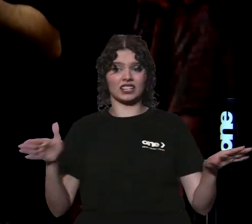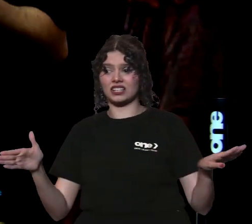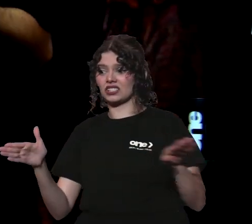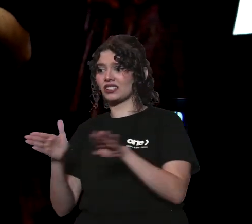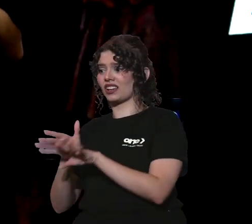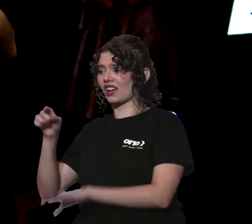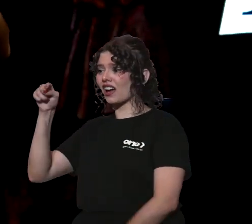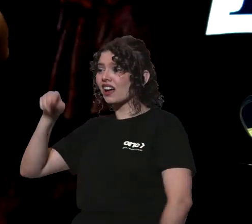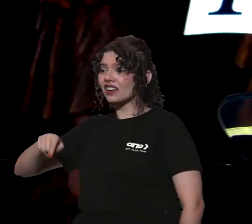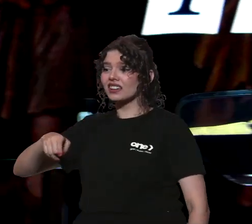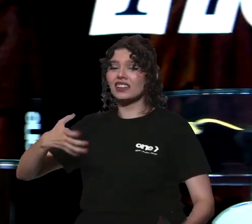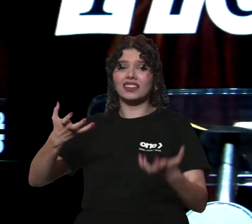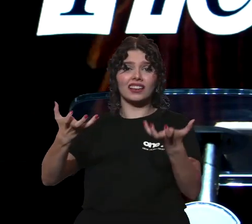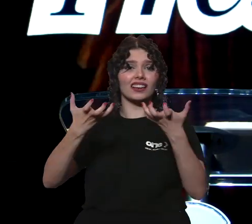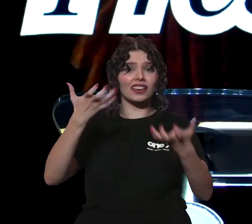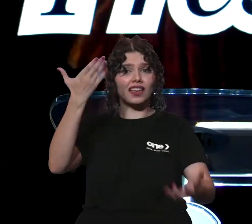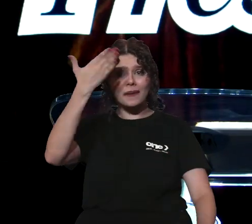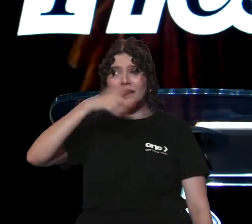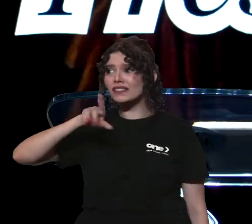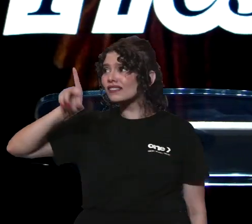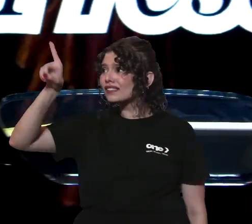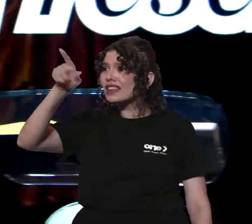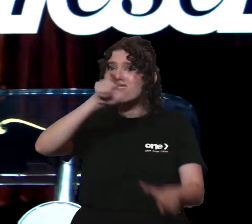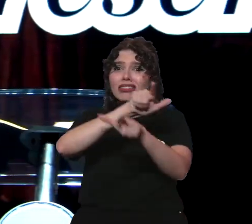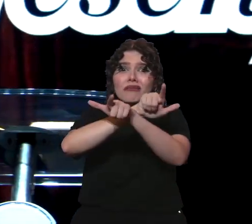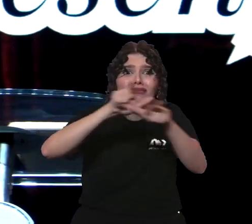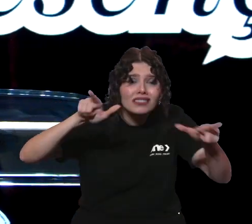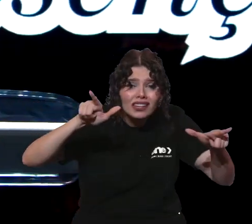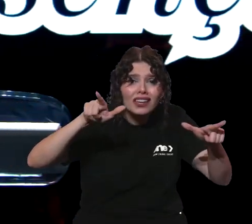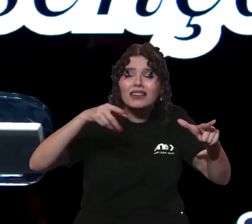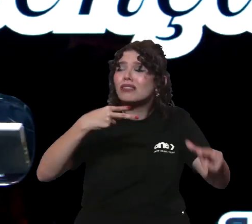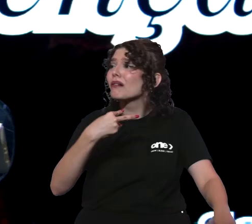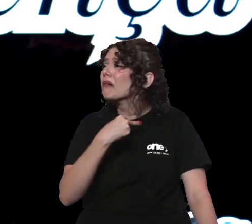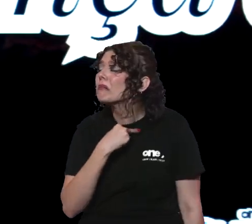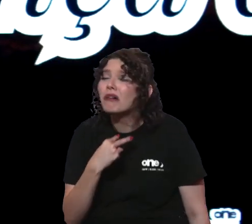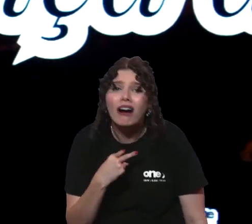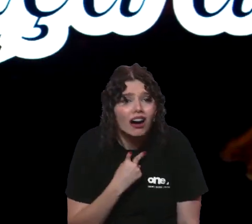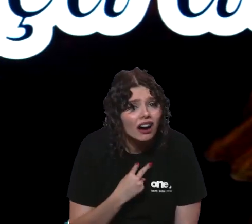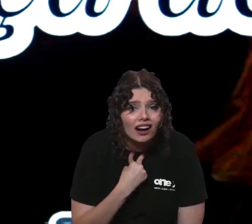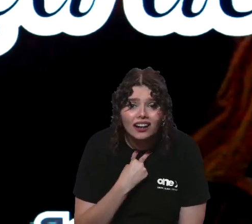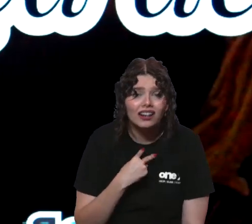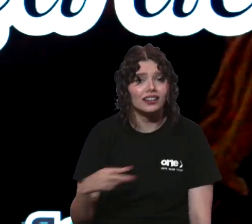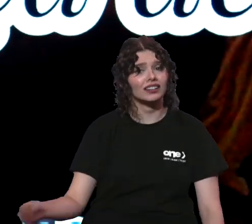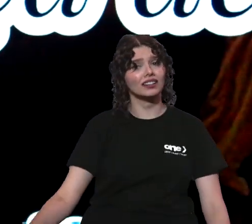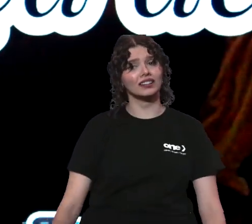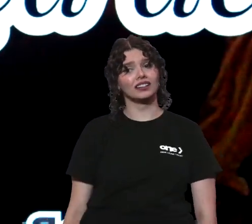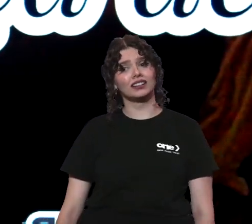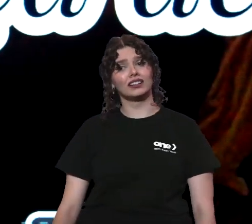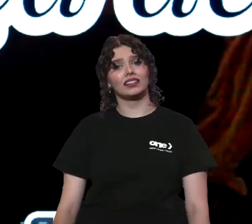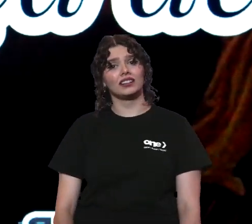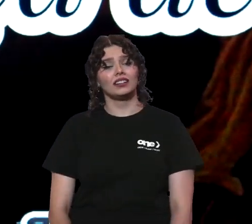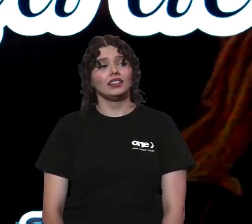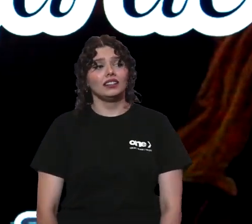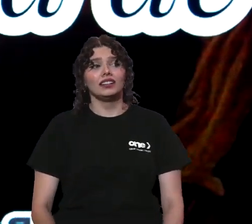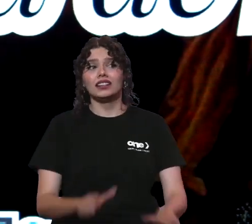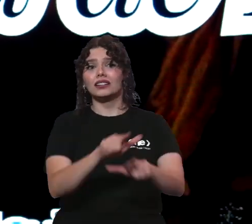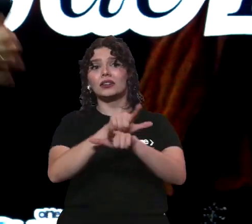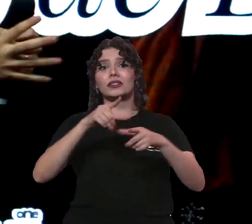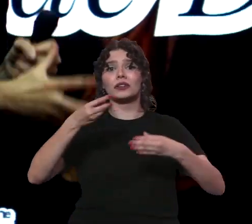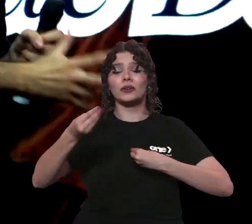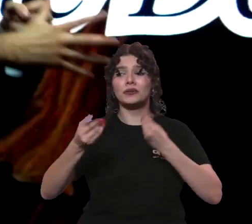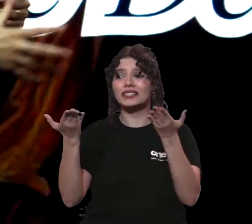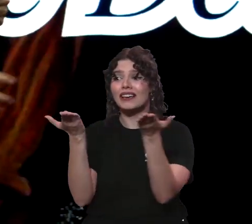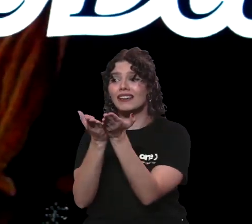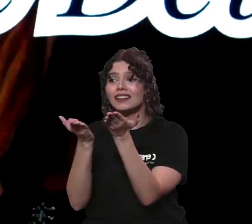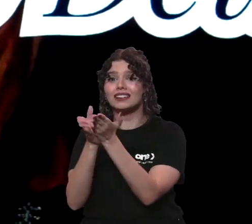viver a presença de Deus. Não dá. Não dá. Não dá para ser crente só